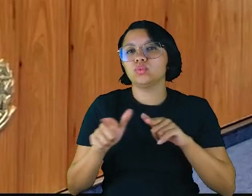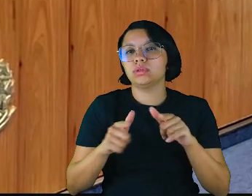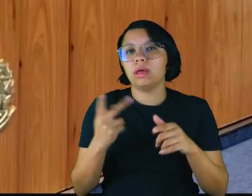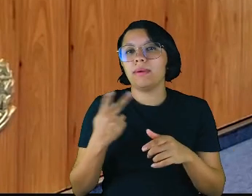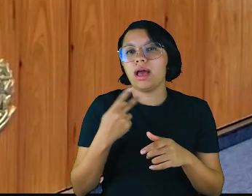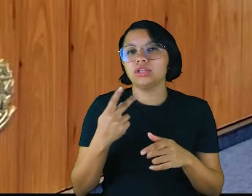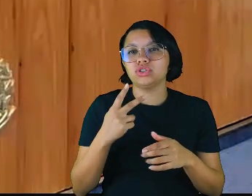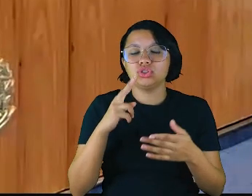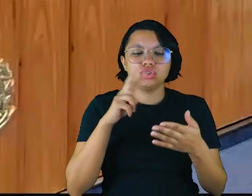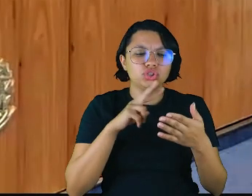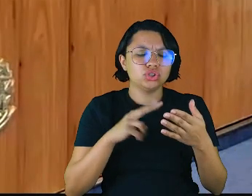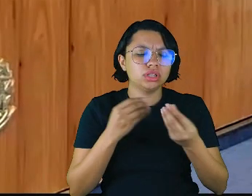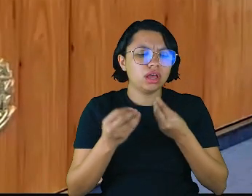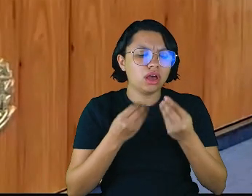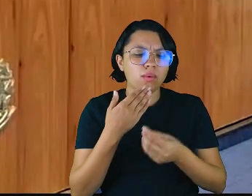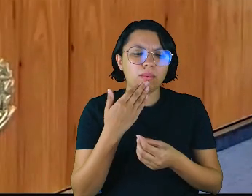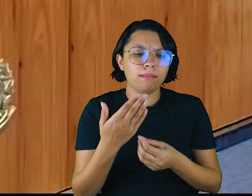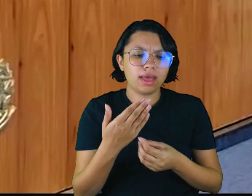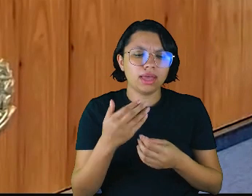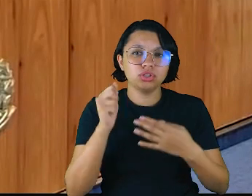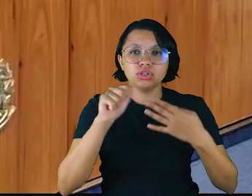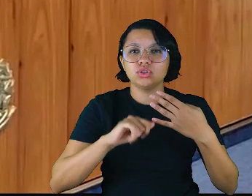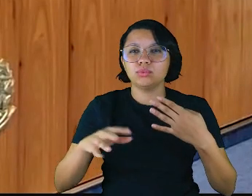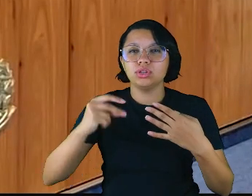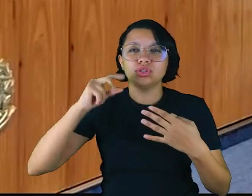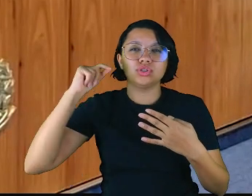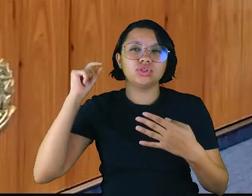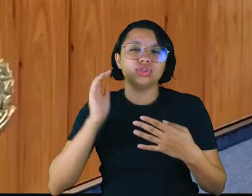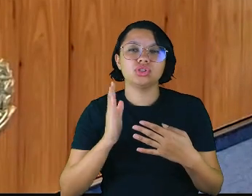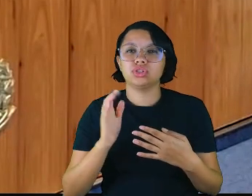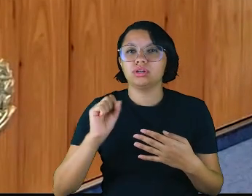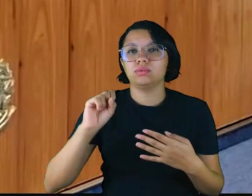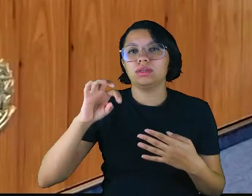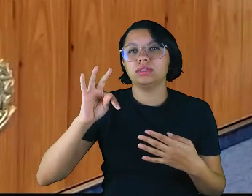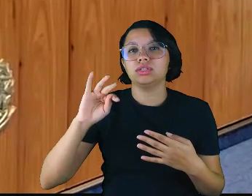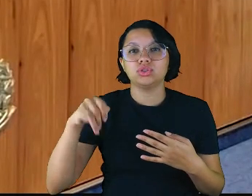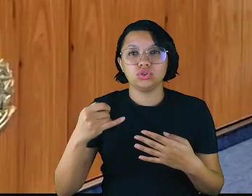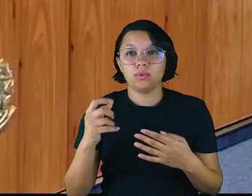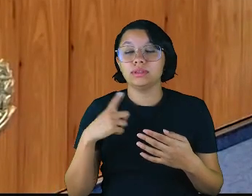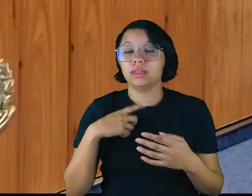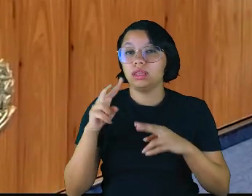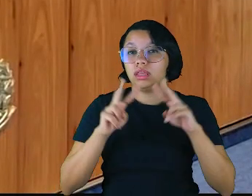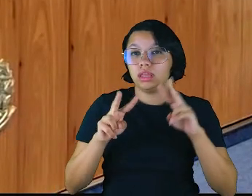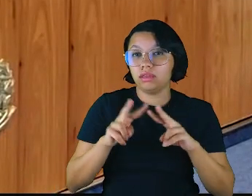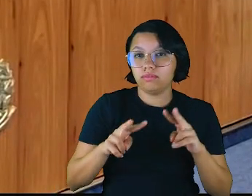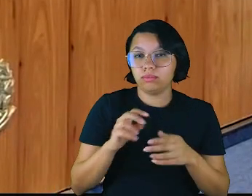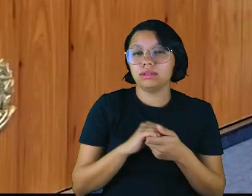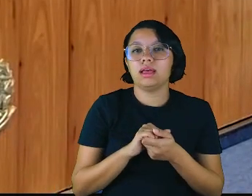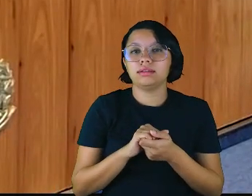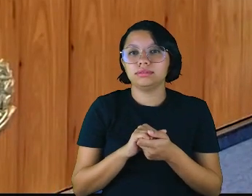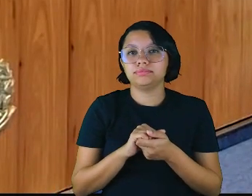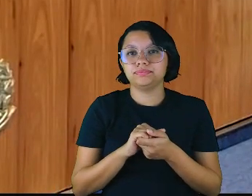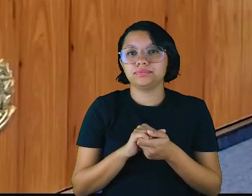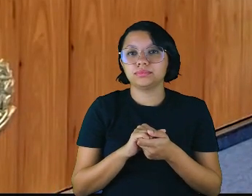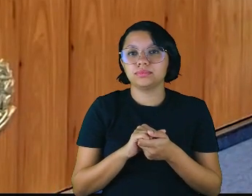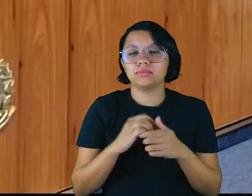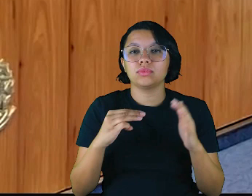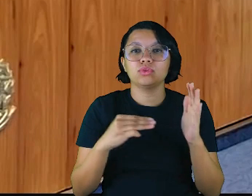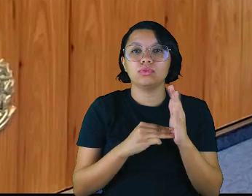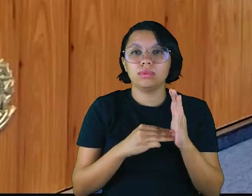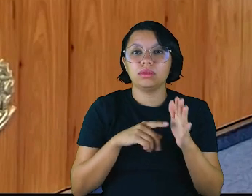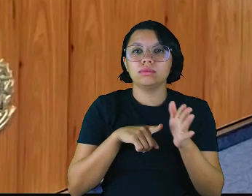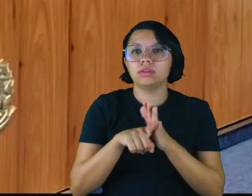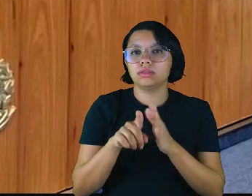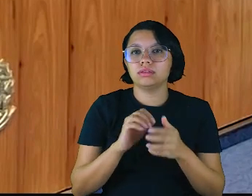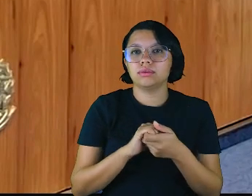vê como se pede ali, né, na jurisprudência antiga já do STJ, houve uma análise, né, do mérito